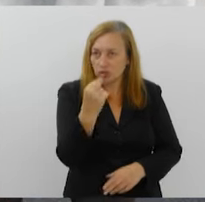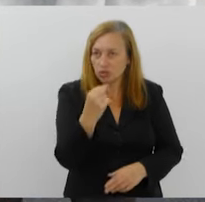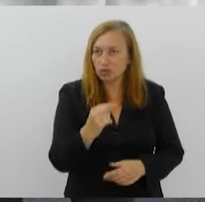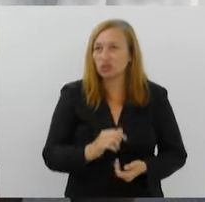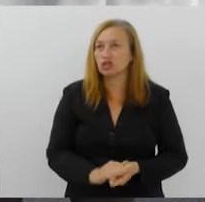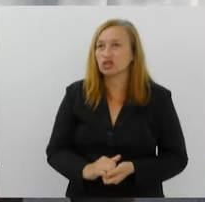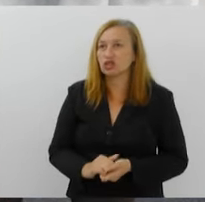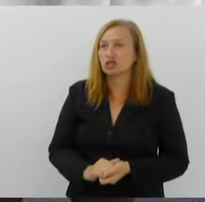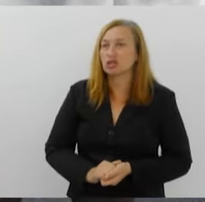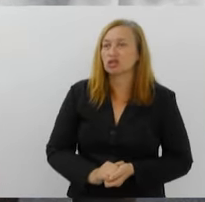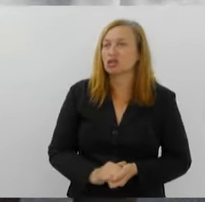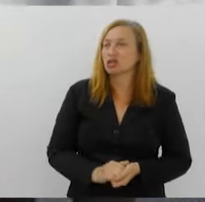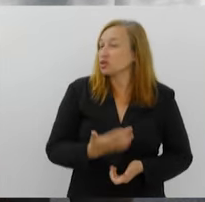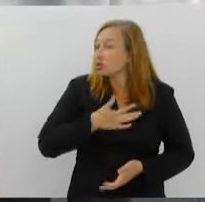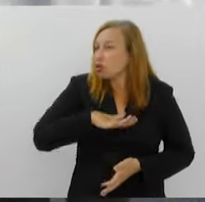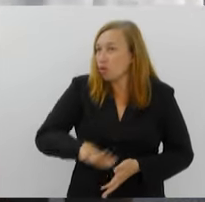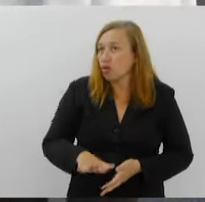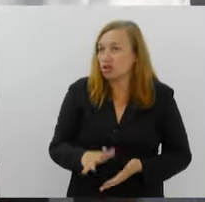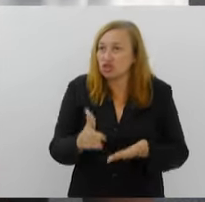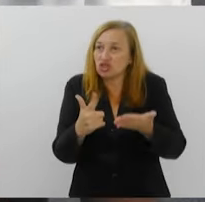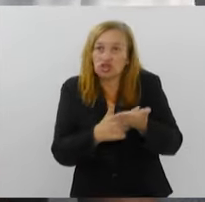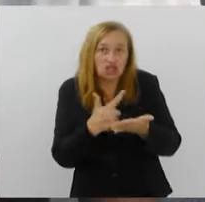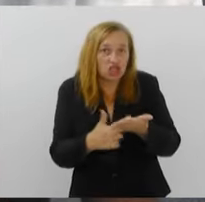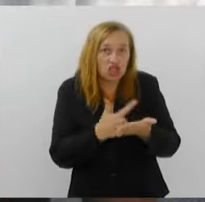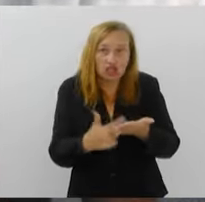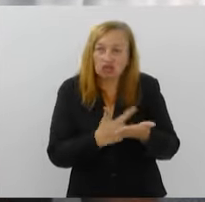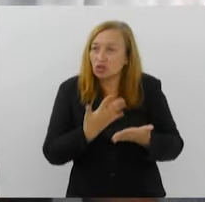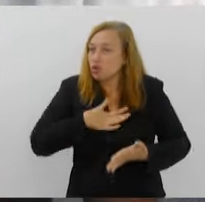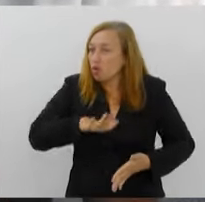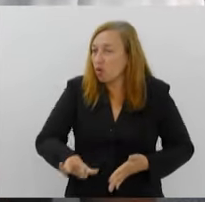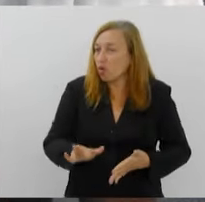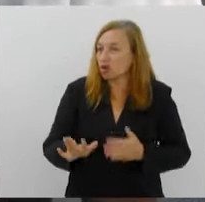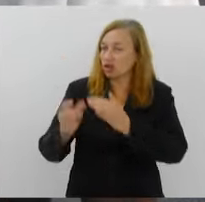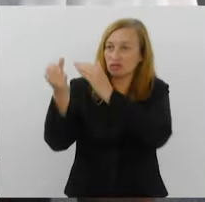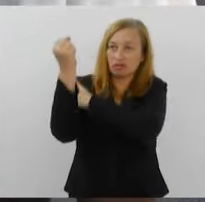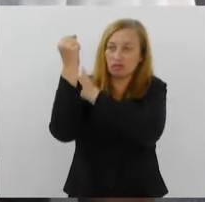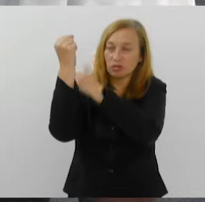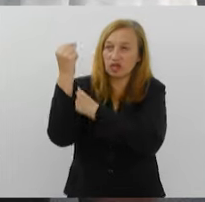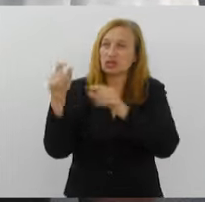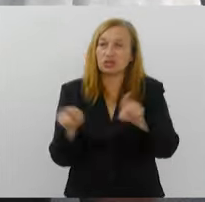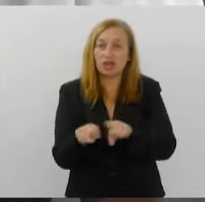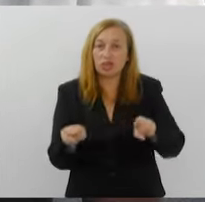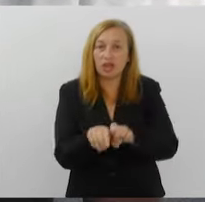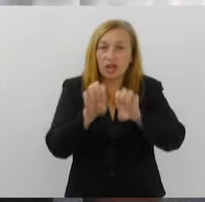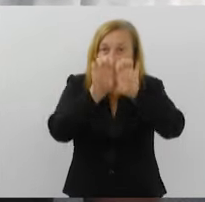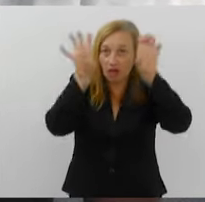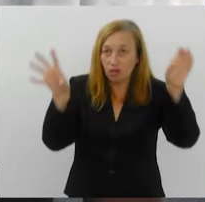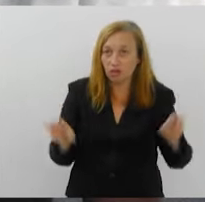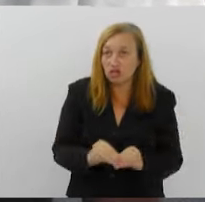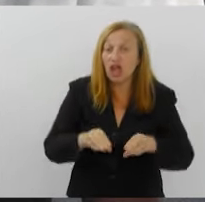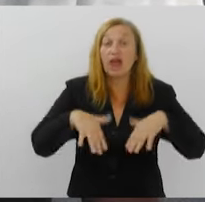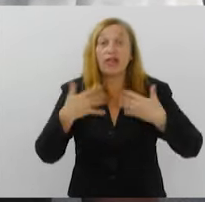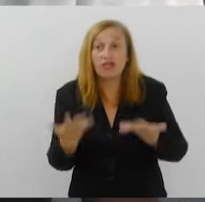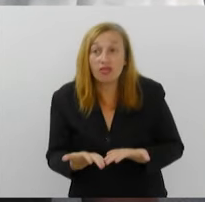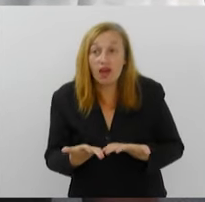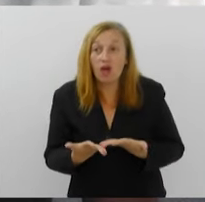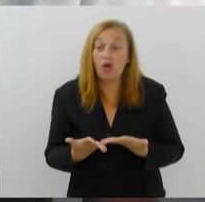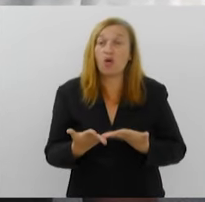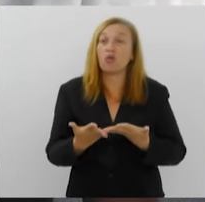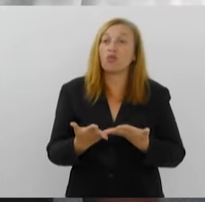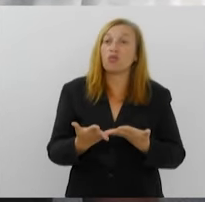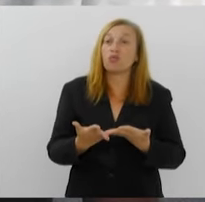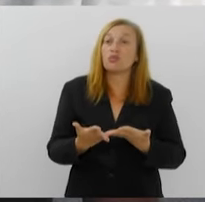essa turminha odeia. Livro, odeia feminista, odeia ecologista. Então, é o